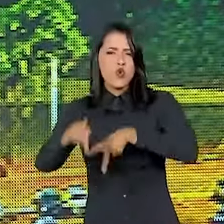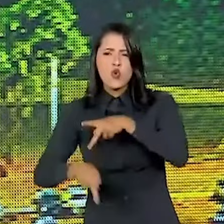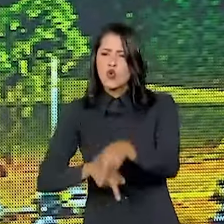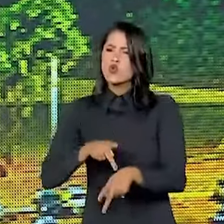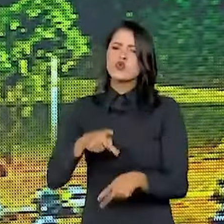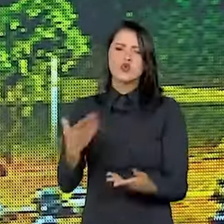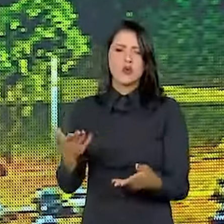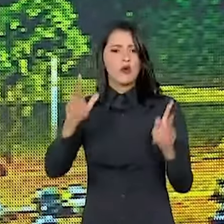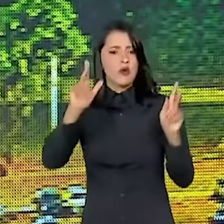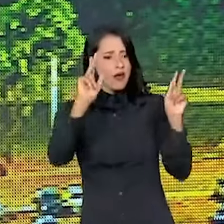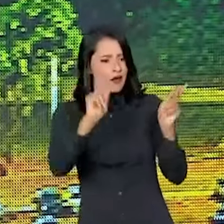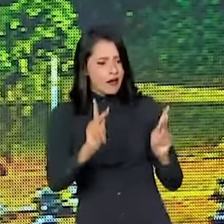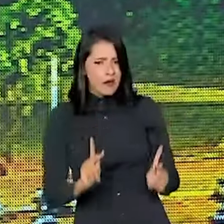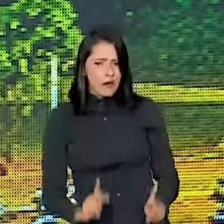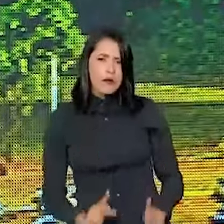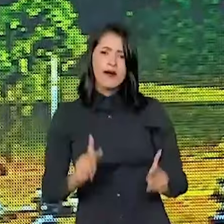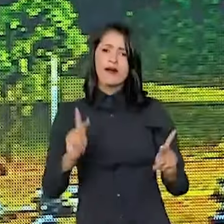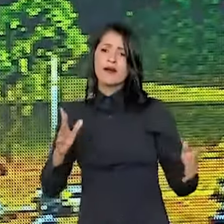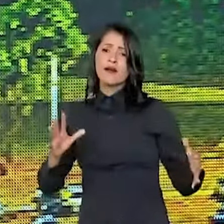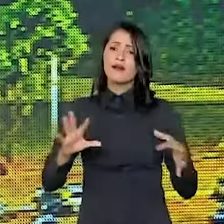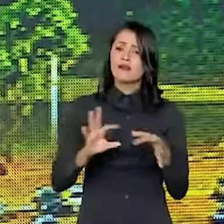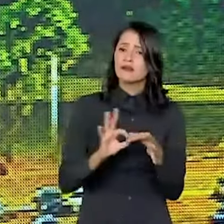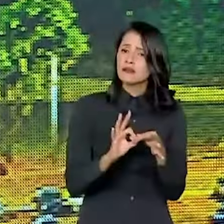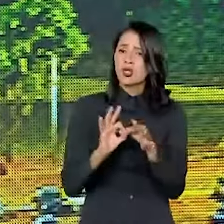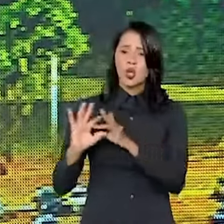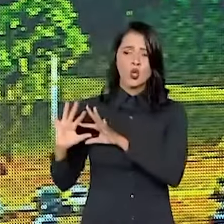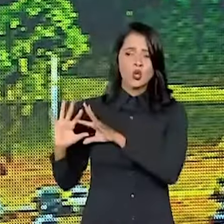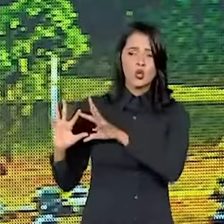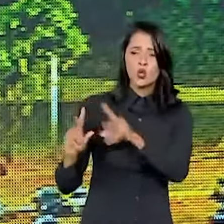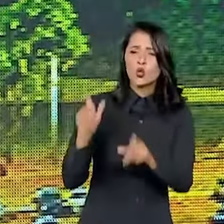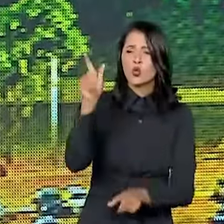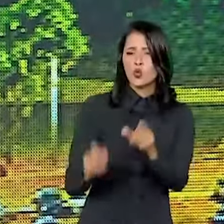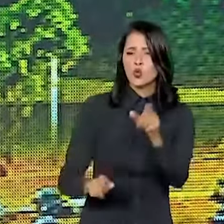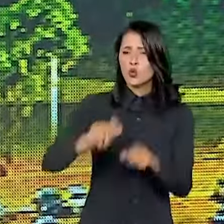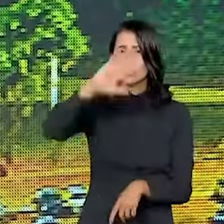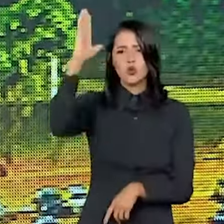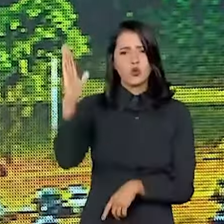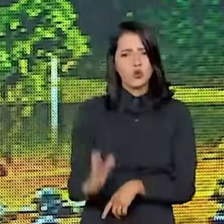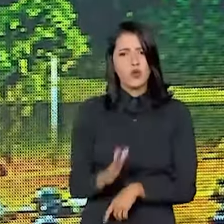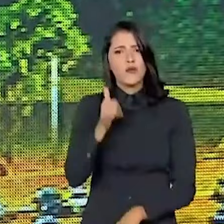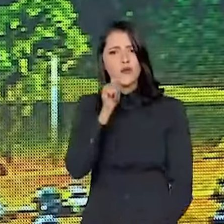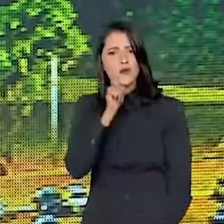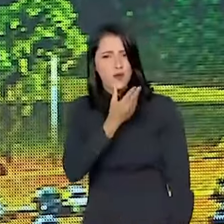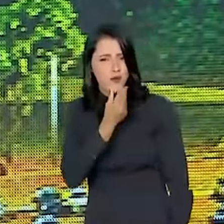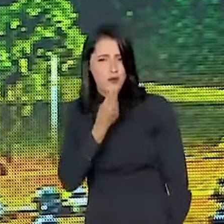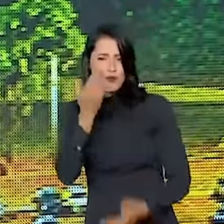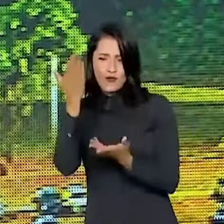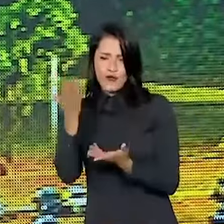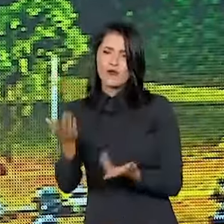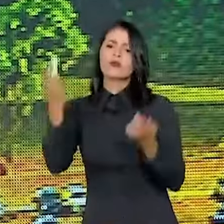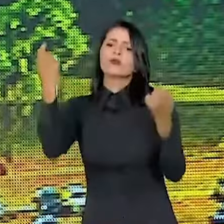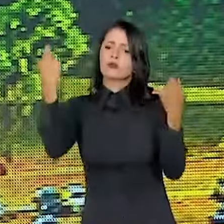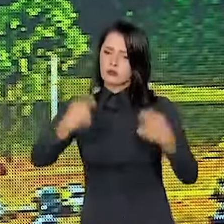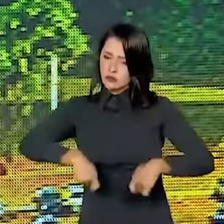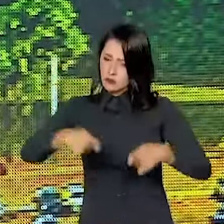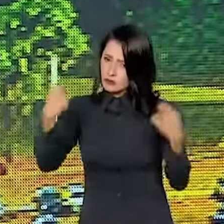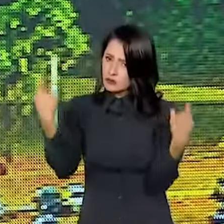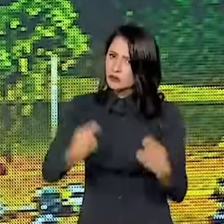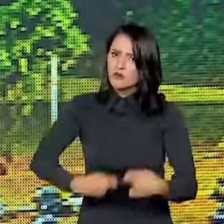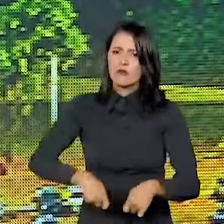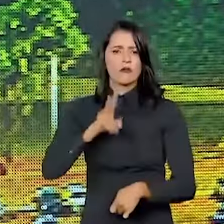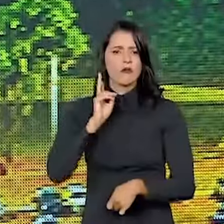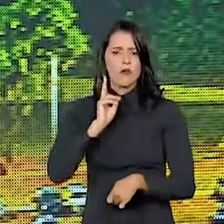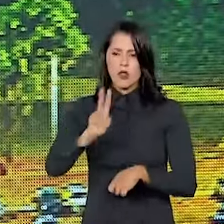a paz e a união de todos os brasileiros e brasileiras devem estar